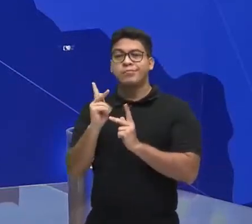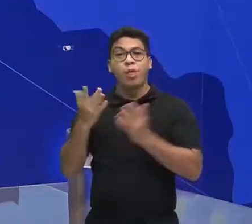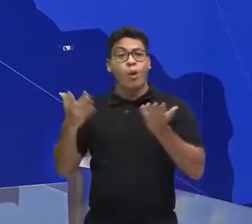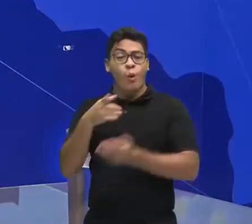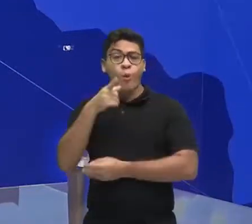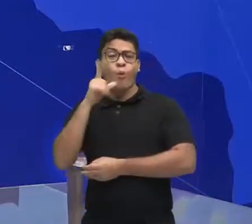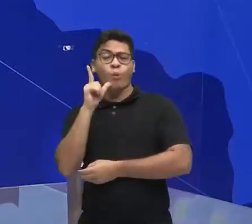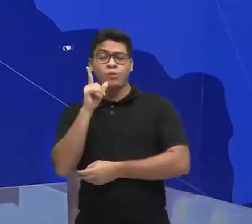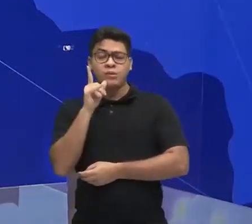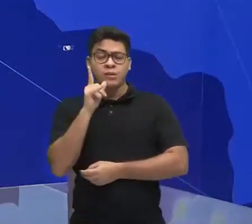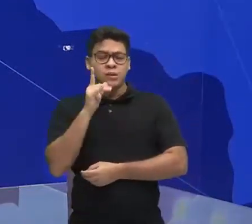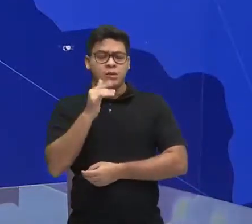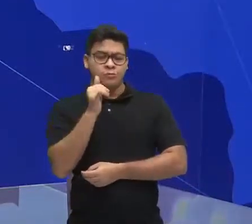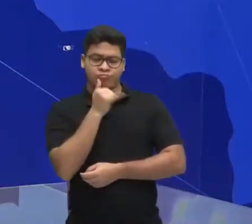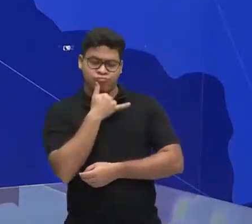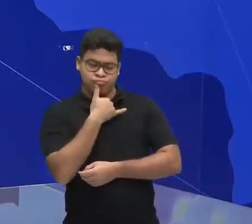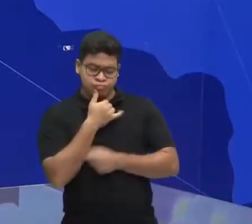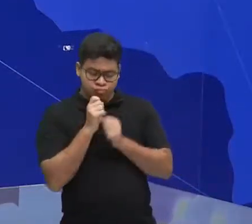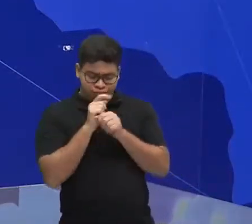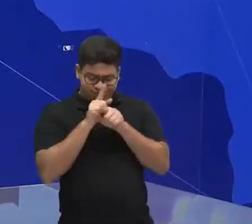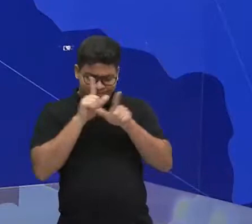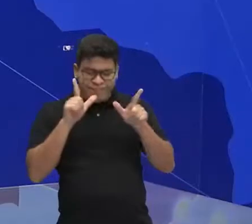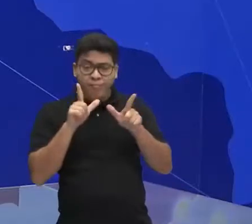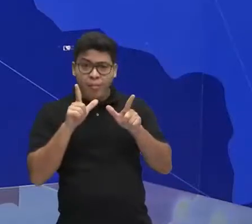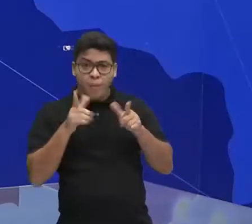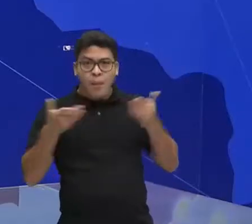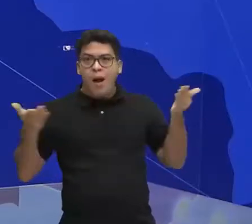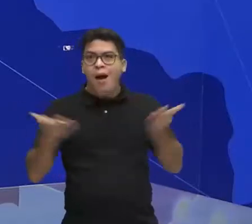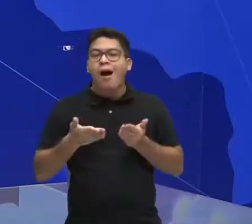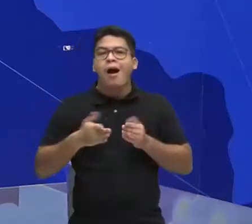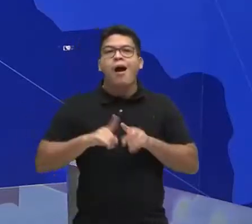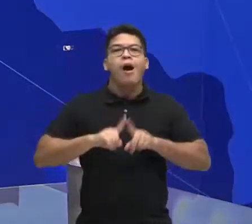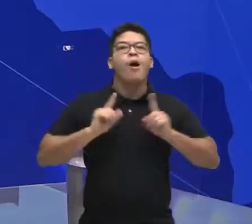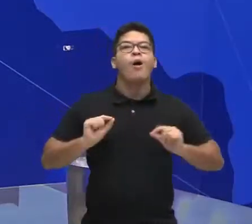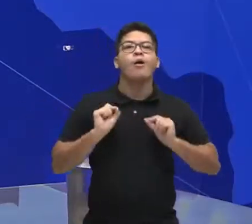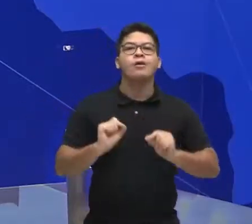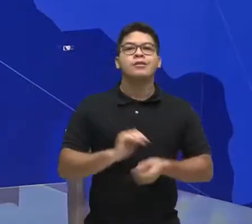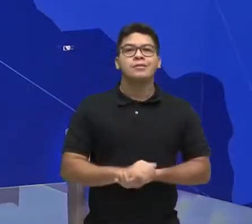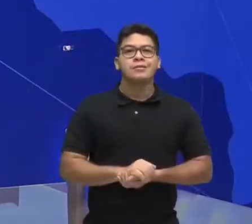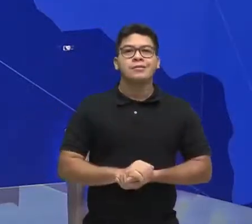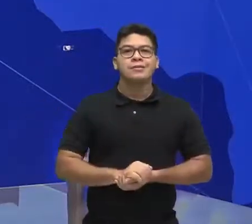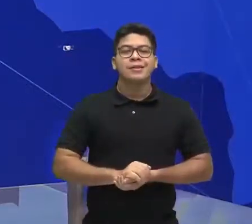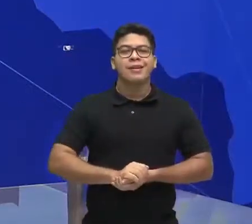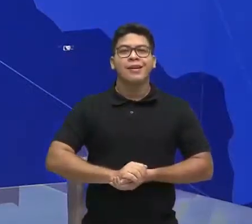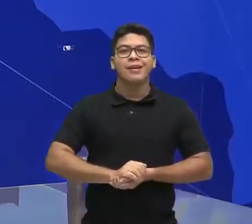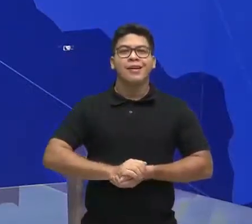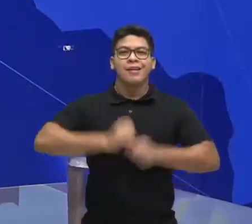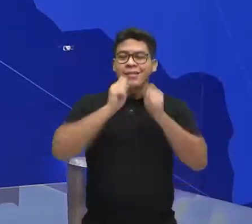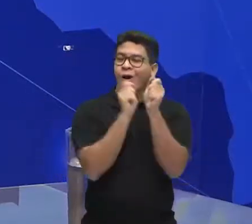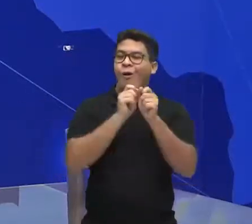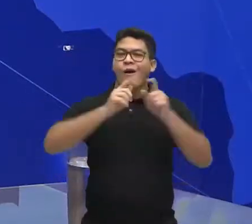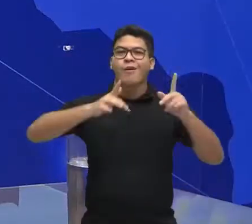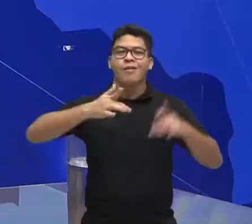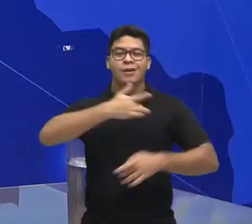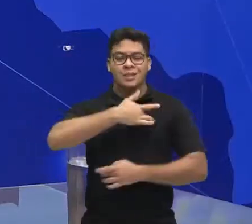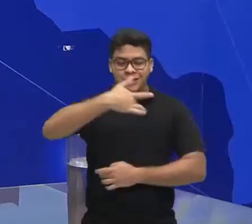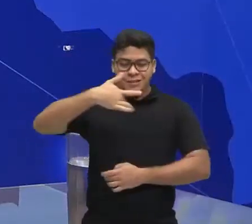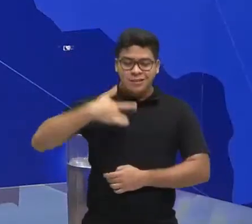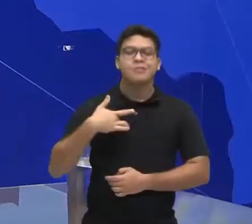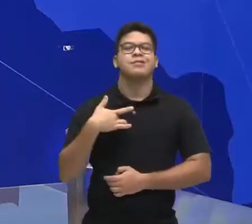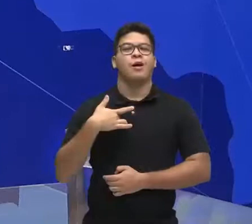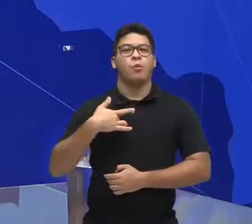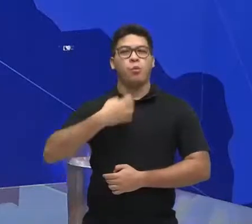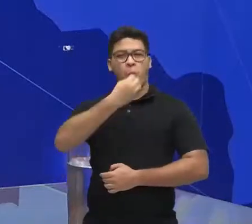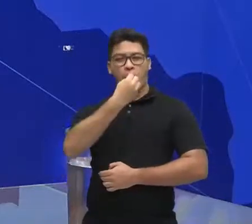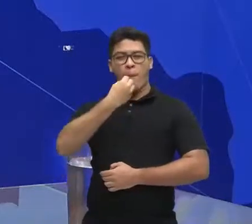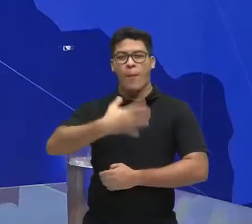acordar com um sentimento diferente. A Adriana trouxe isso de começo para nós, quando ela disse, eu estou bem, estou com saúde, eu preciso ter gratidão pela